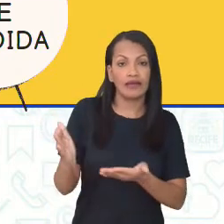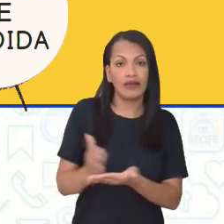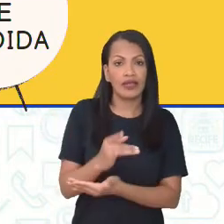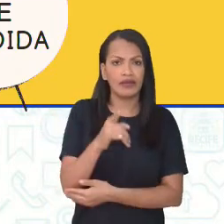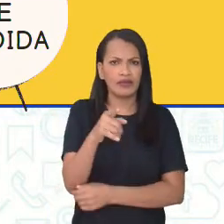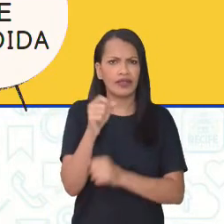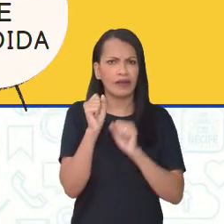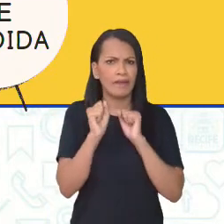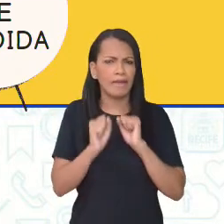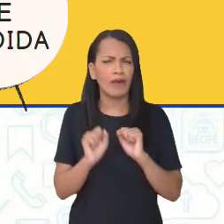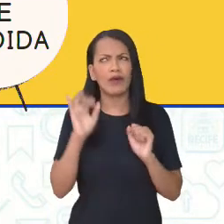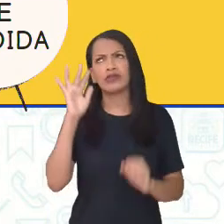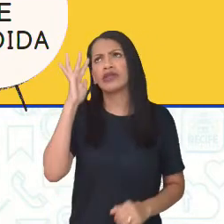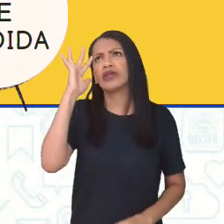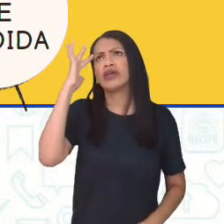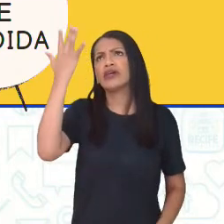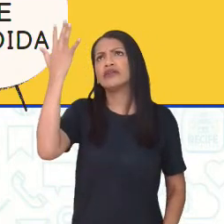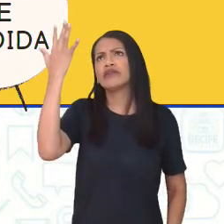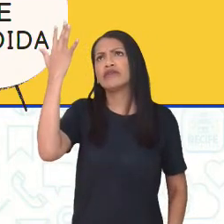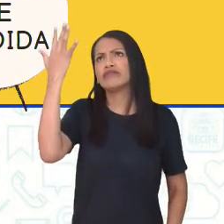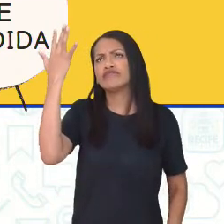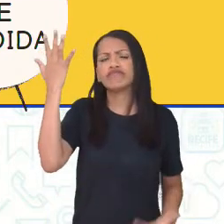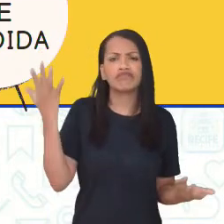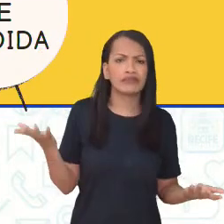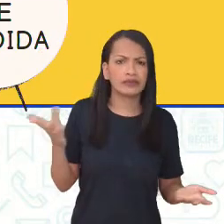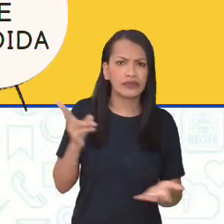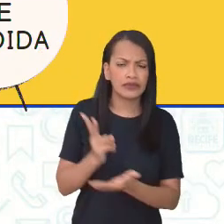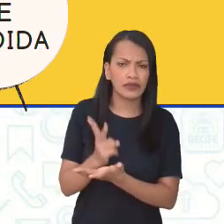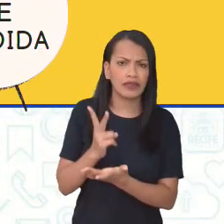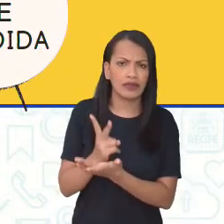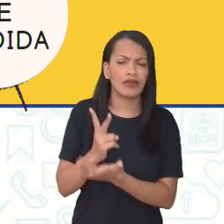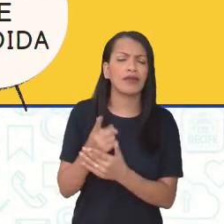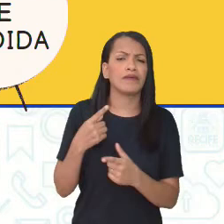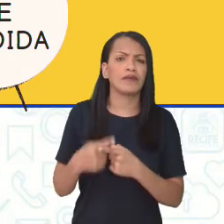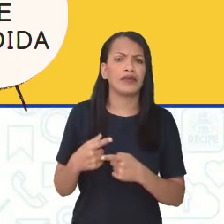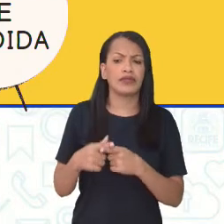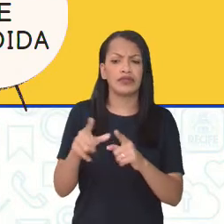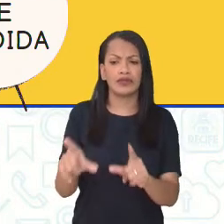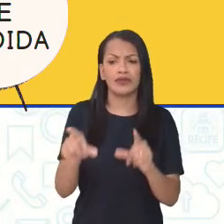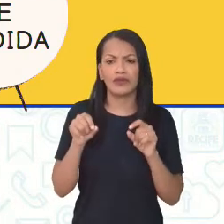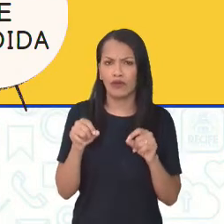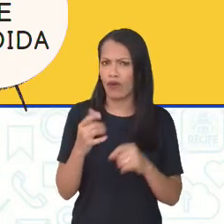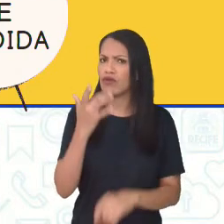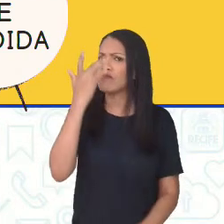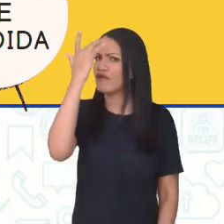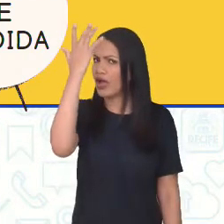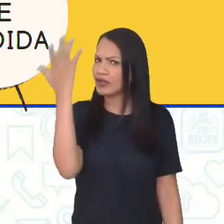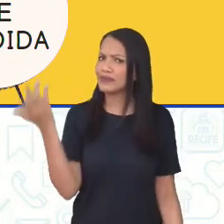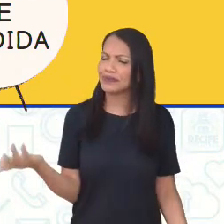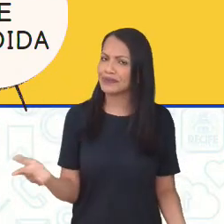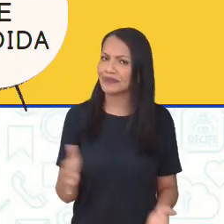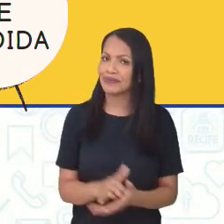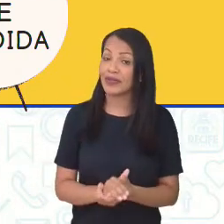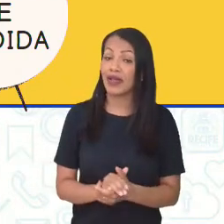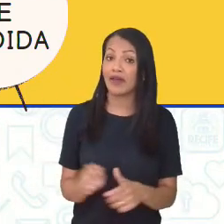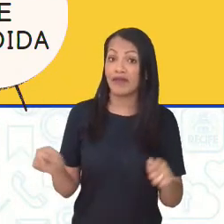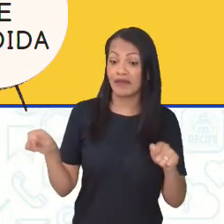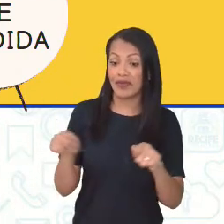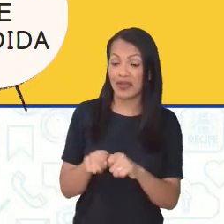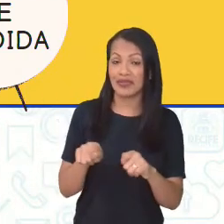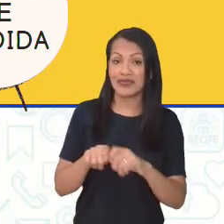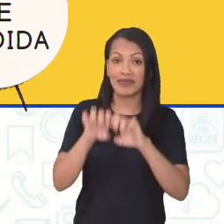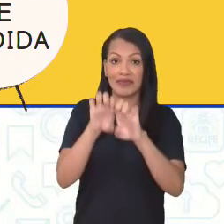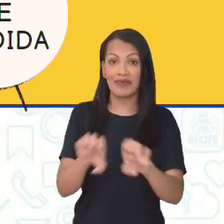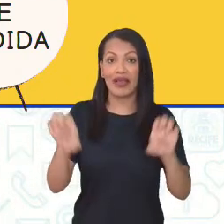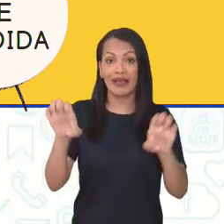pode resolver, às vezes não, sempre, é porque a gente sempre escolhe o mais simples. Resolver uma equação do segundo